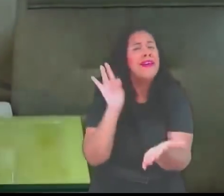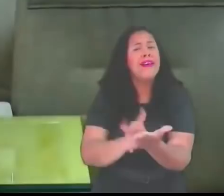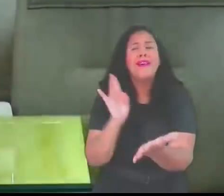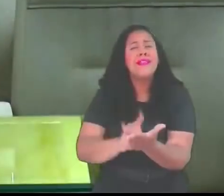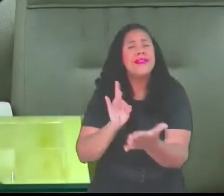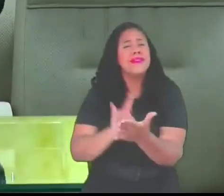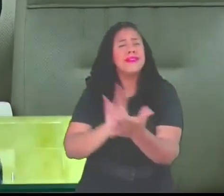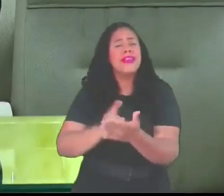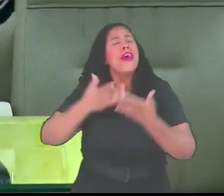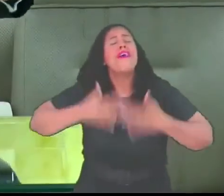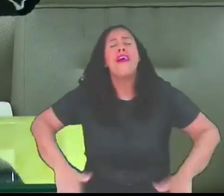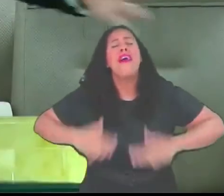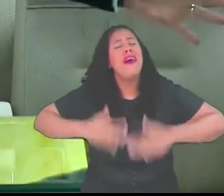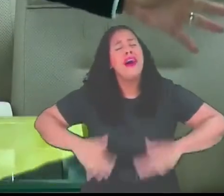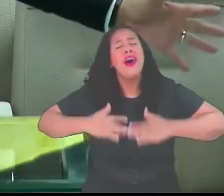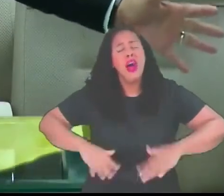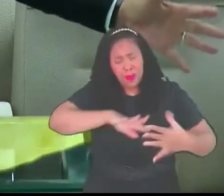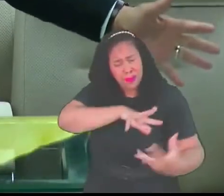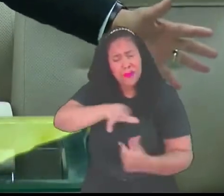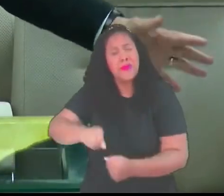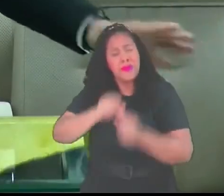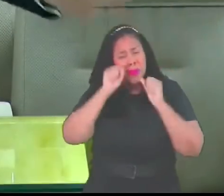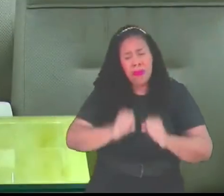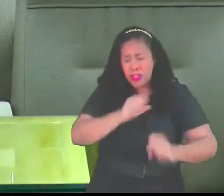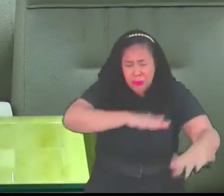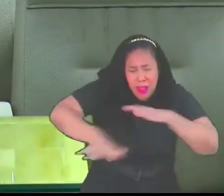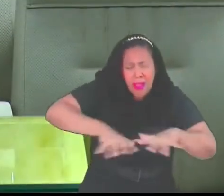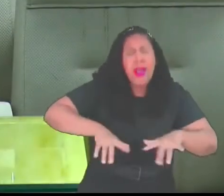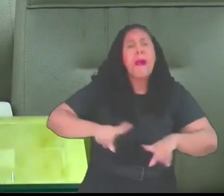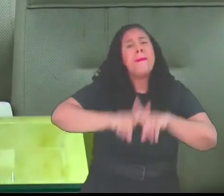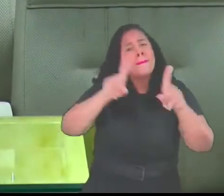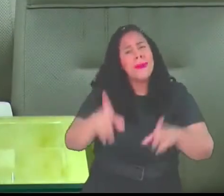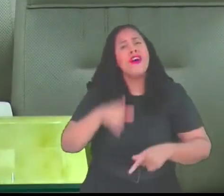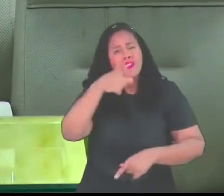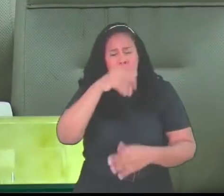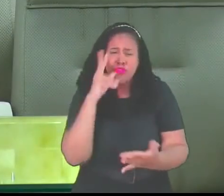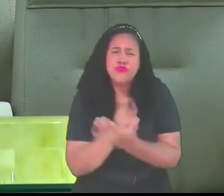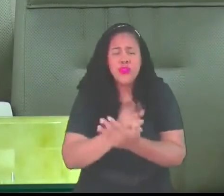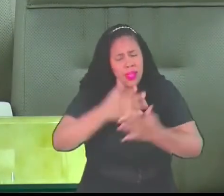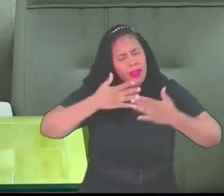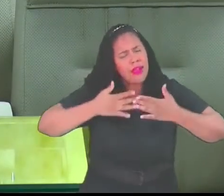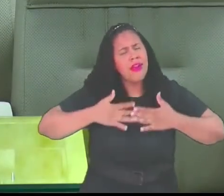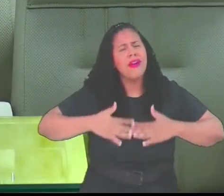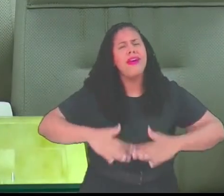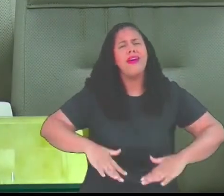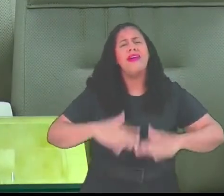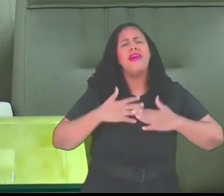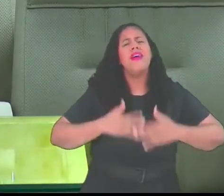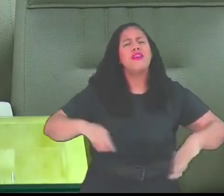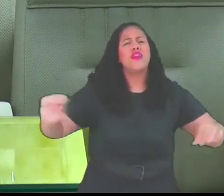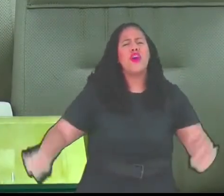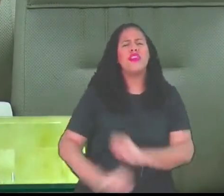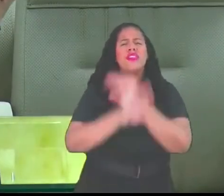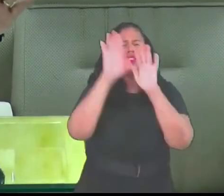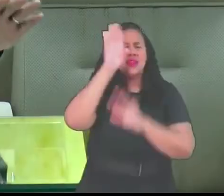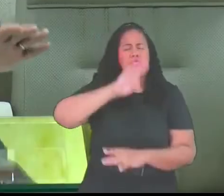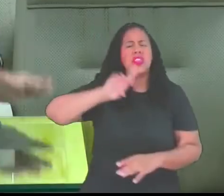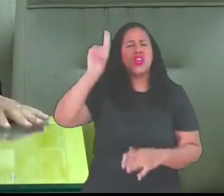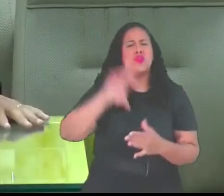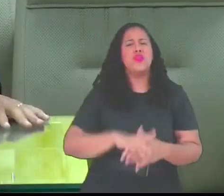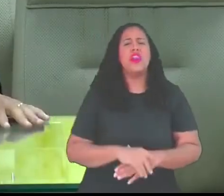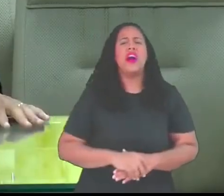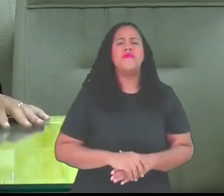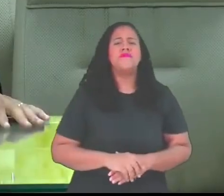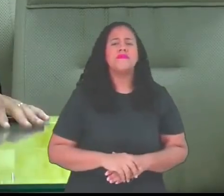Se tranquilize, o mundo pode se abalar, mas mantenha a calma. Glórias a Jesus.